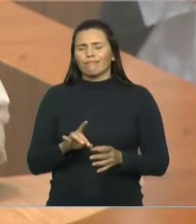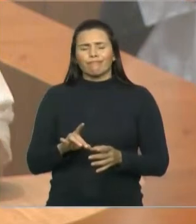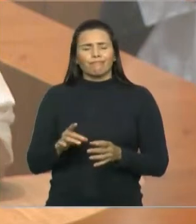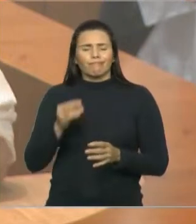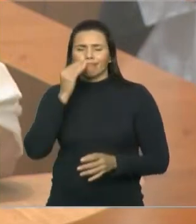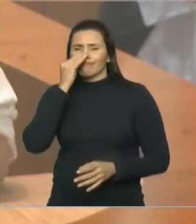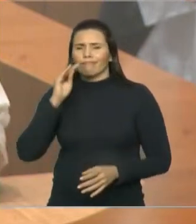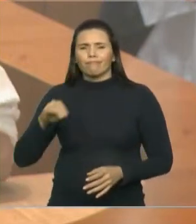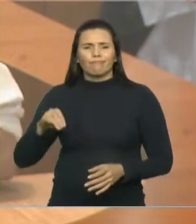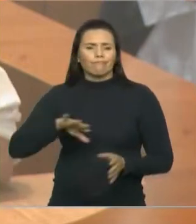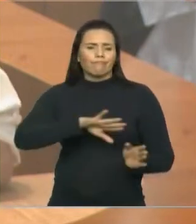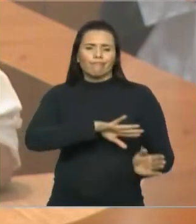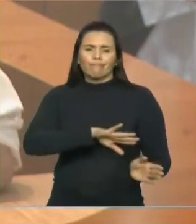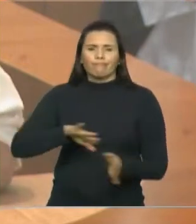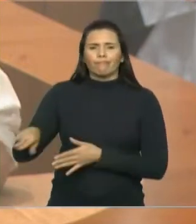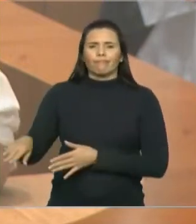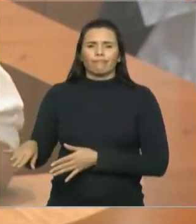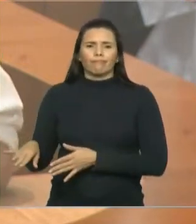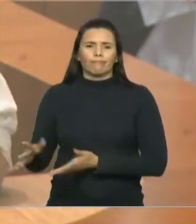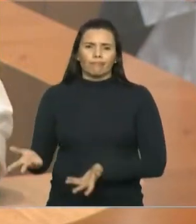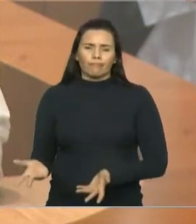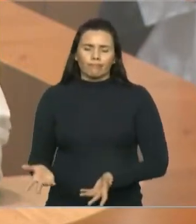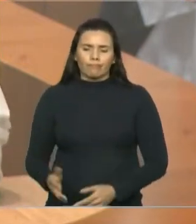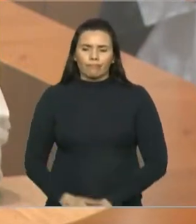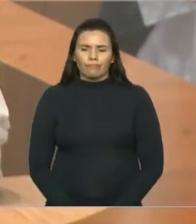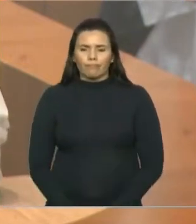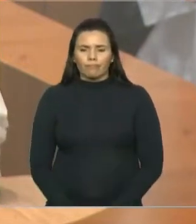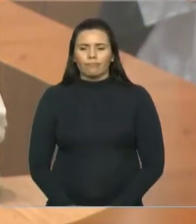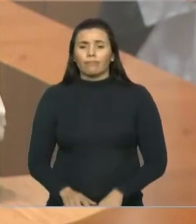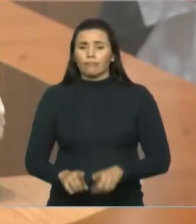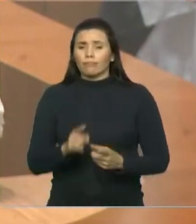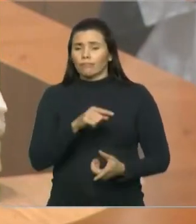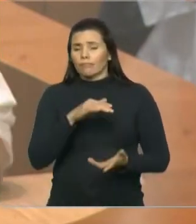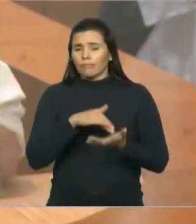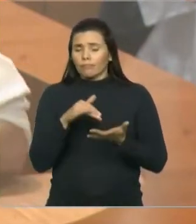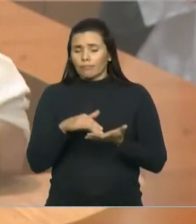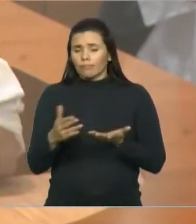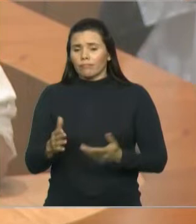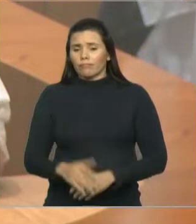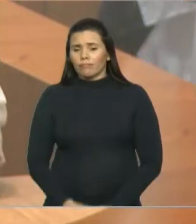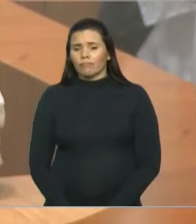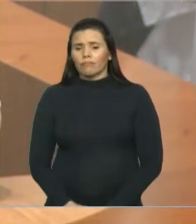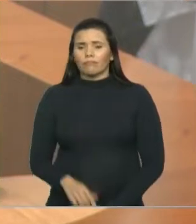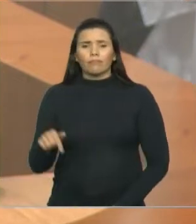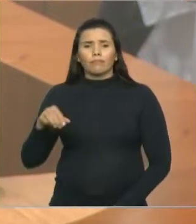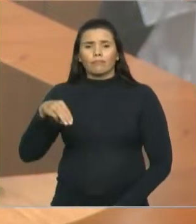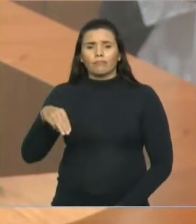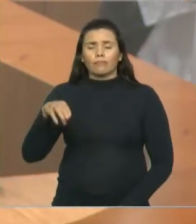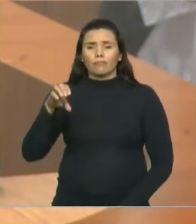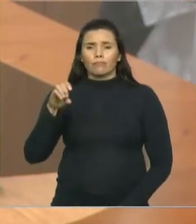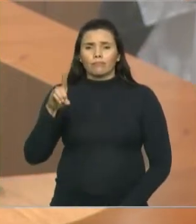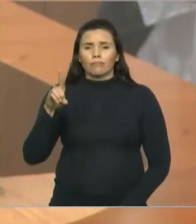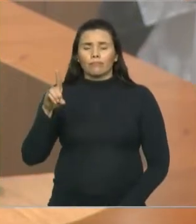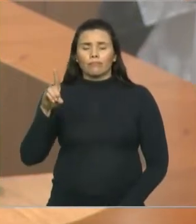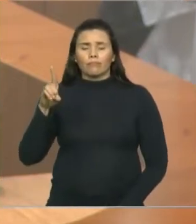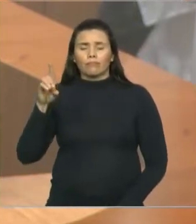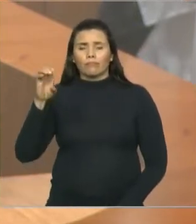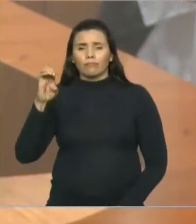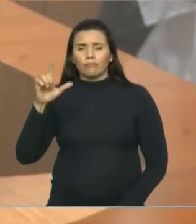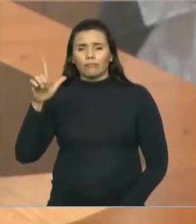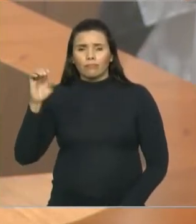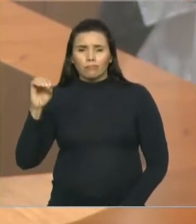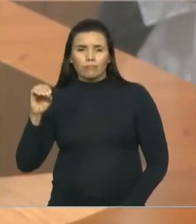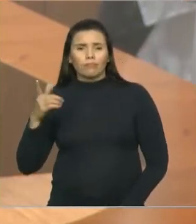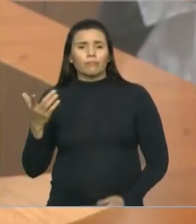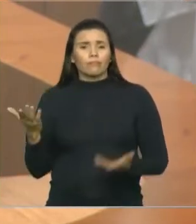Mas precisamos fazer de alguma forma, porque, como o secretário colocou, qual é o nosso modelo hoje de saúde com a nossa população envelhecendo, e a gente